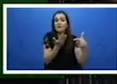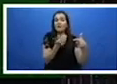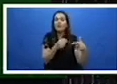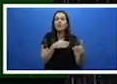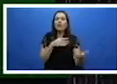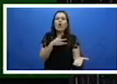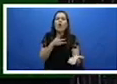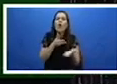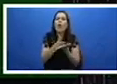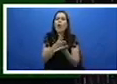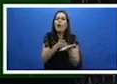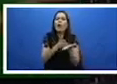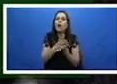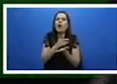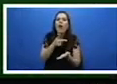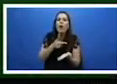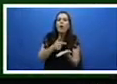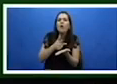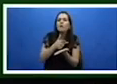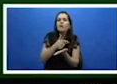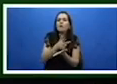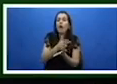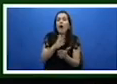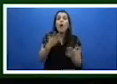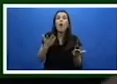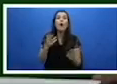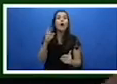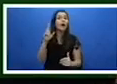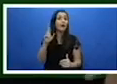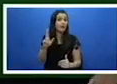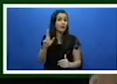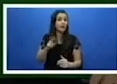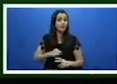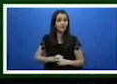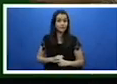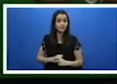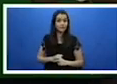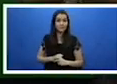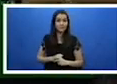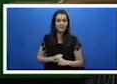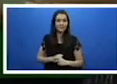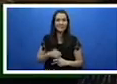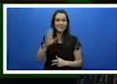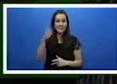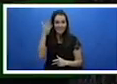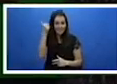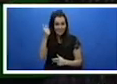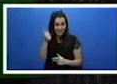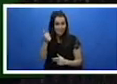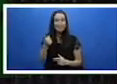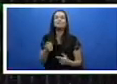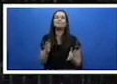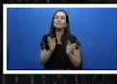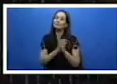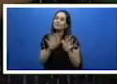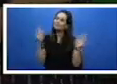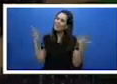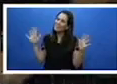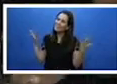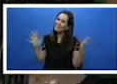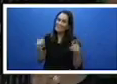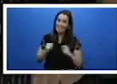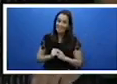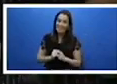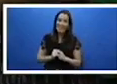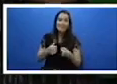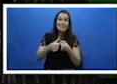Cortar. Em qual lugar da sílaba está o R? Ah, você já sabe, né?